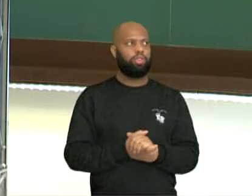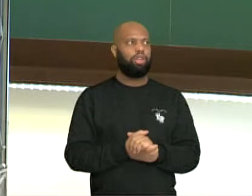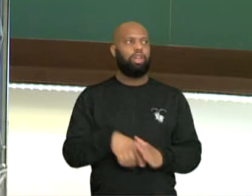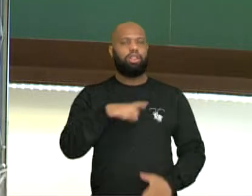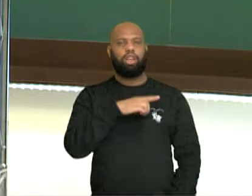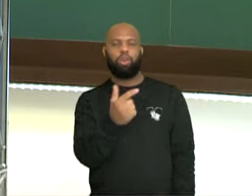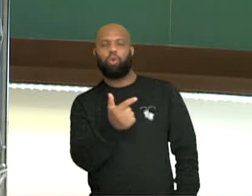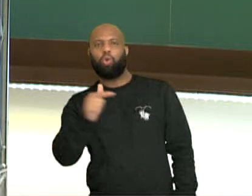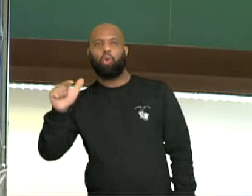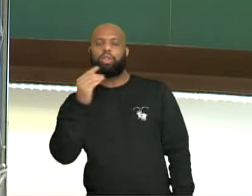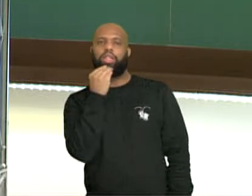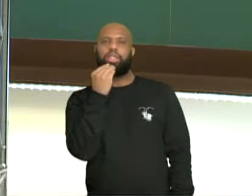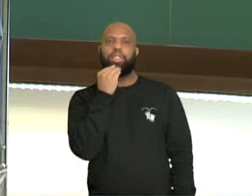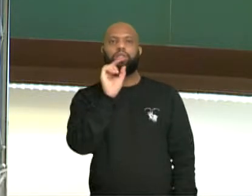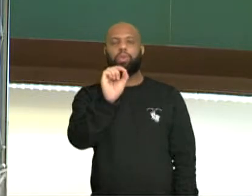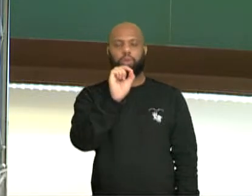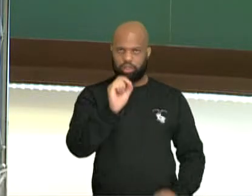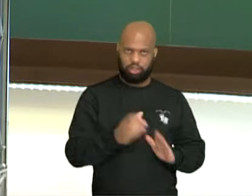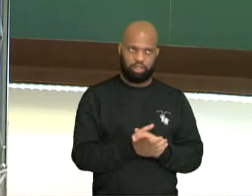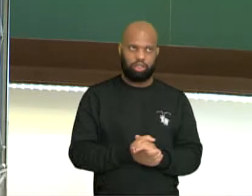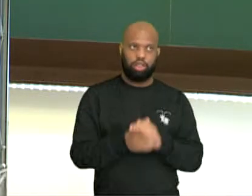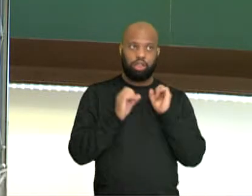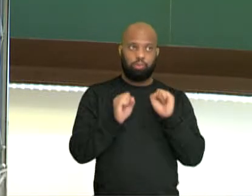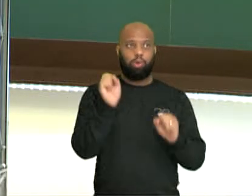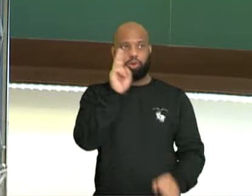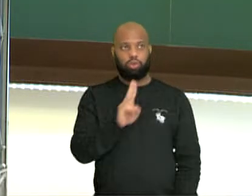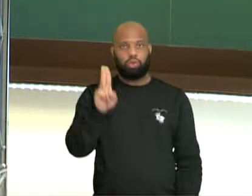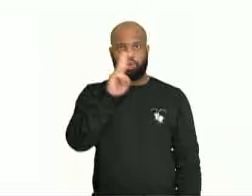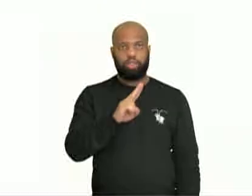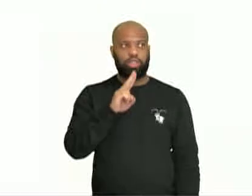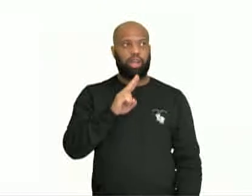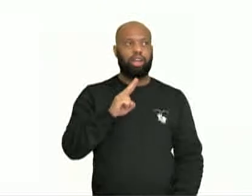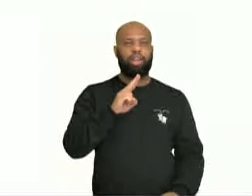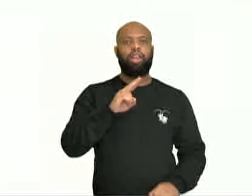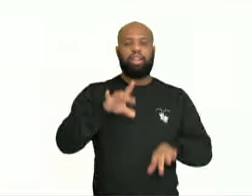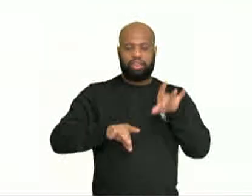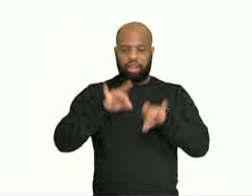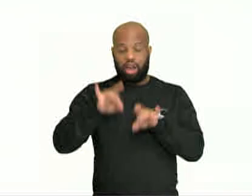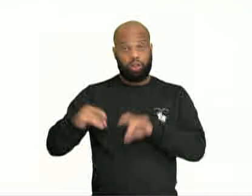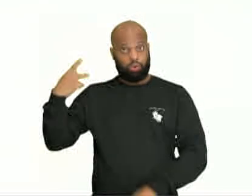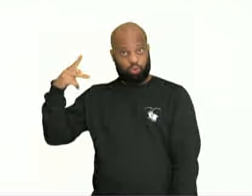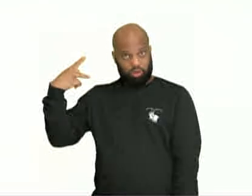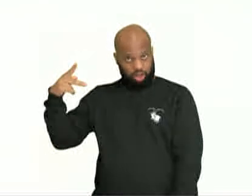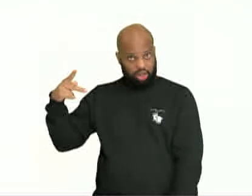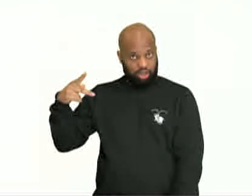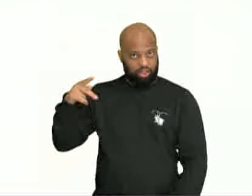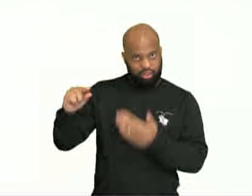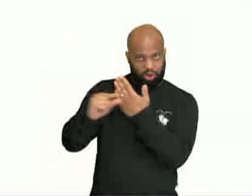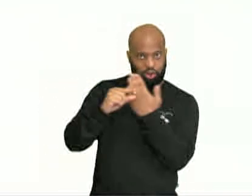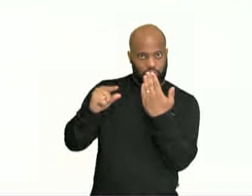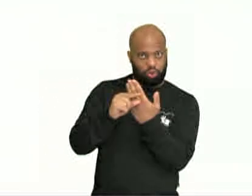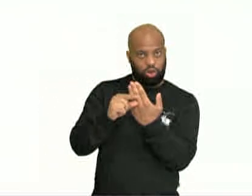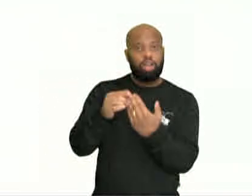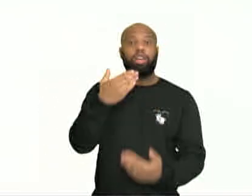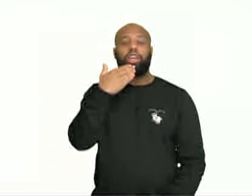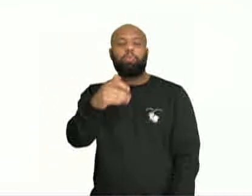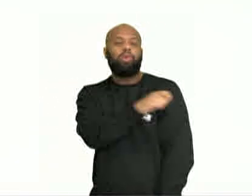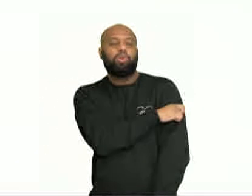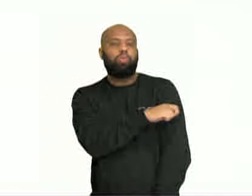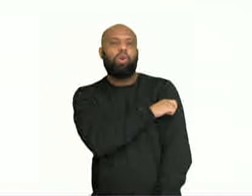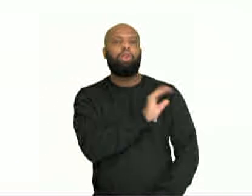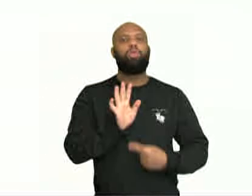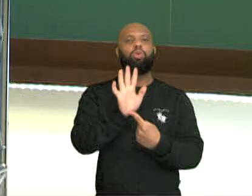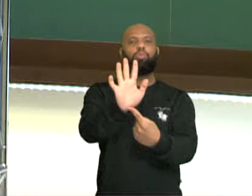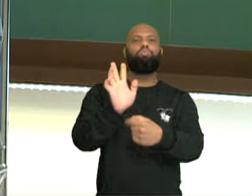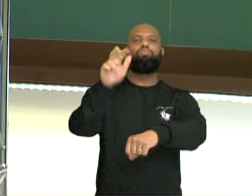Outra possibilidade seria o quê? Usar suas obras teatrais para que os alunos protagonizem as peças. Ou